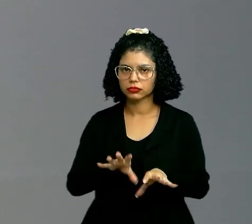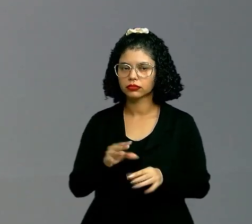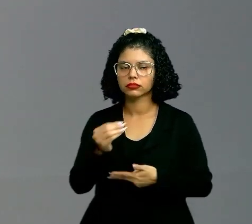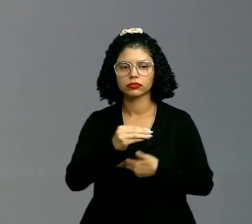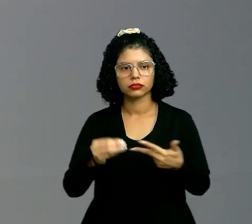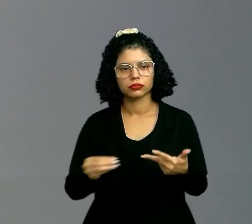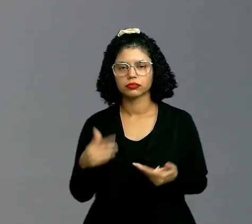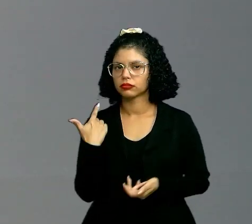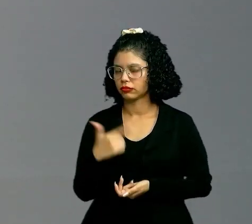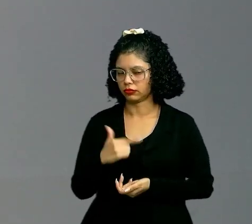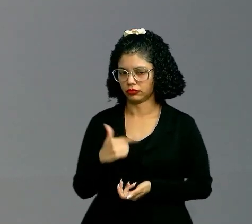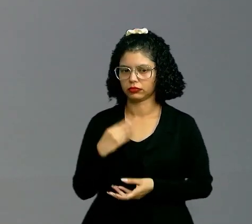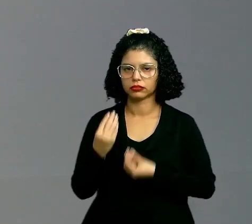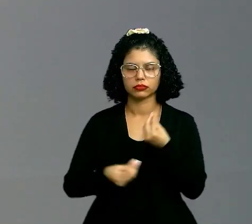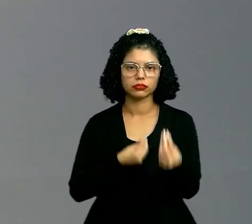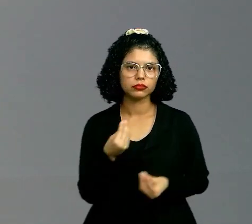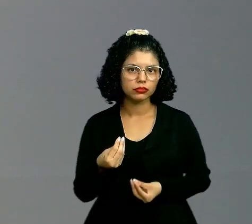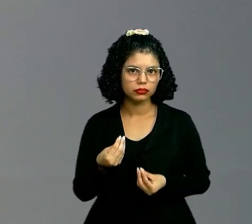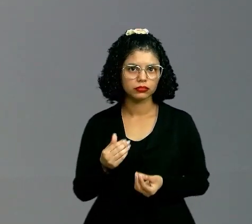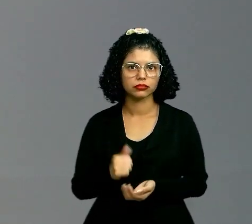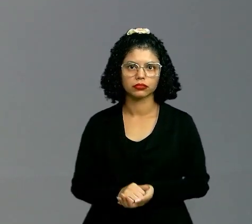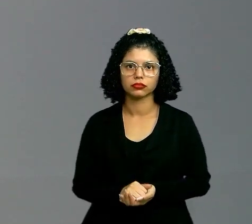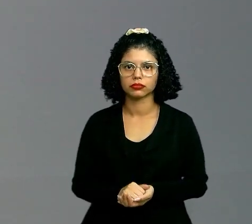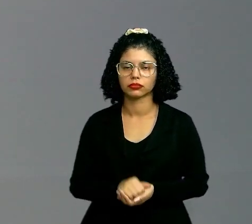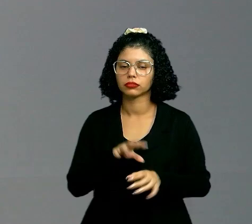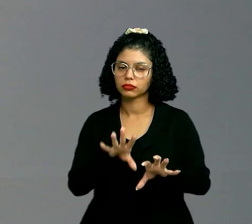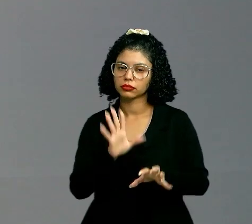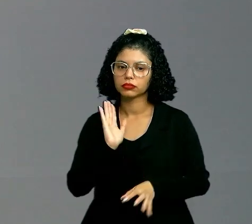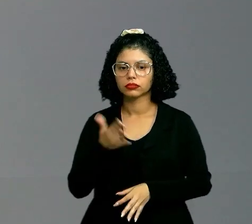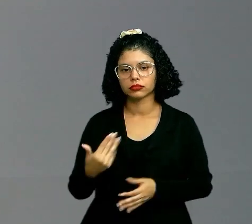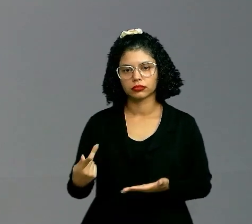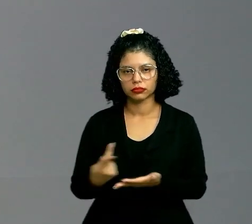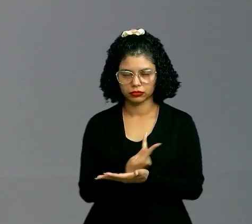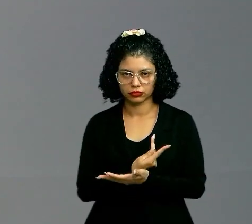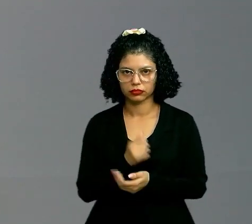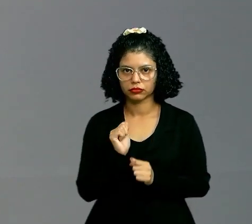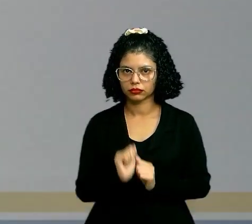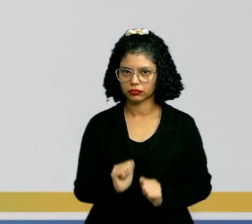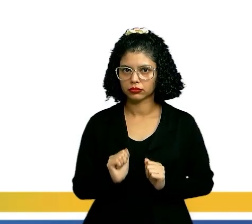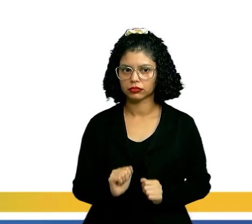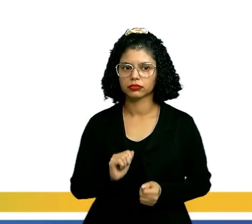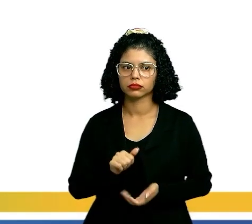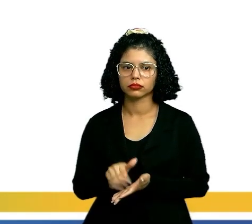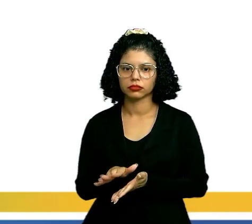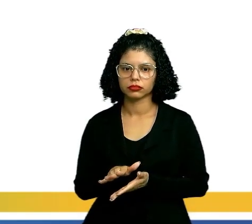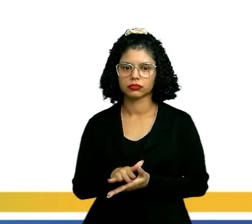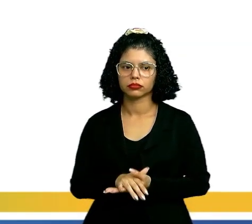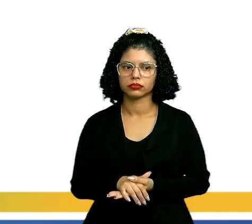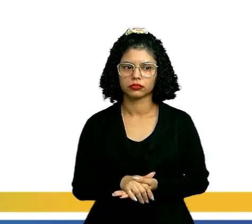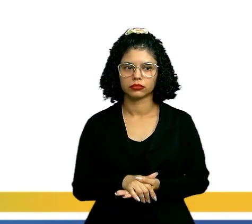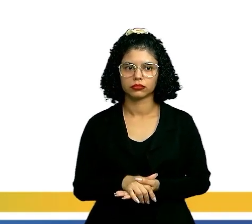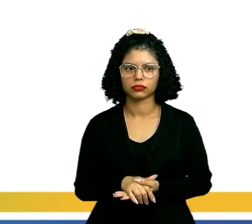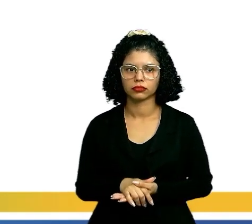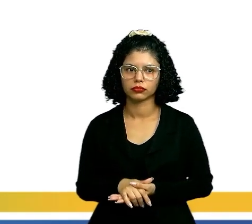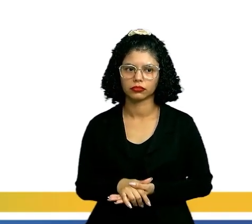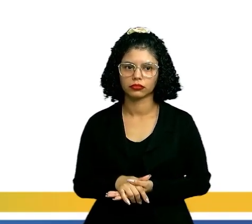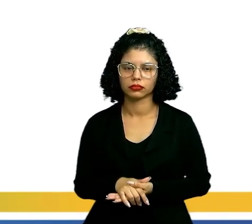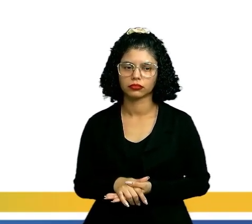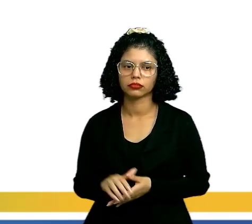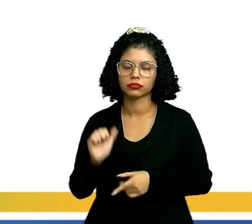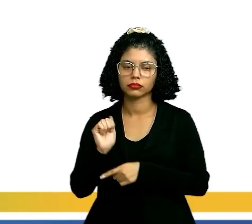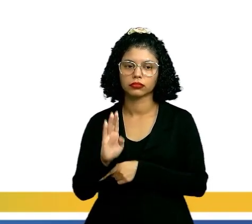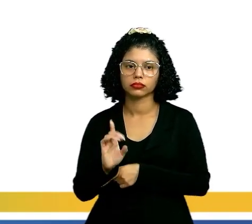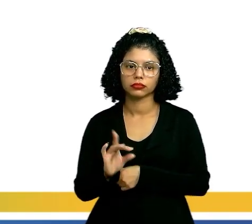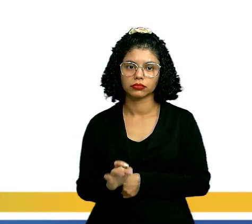Enem não coloca como alternativa correta. Então essa já é uma alternativa que você pode eliminar. Mais uma vez, A, B,